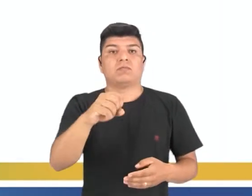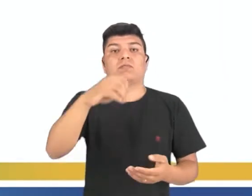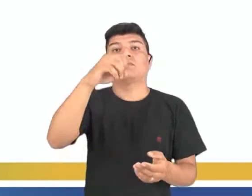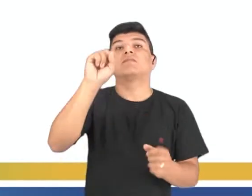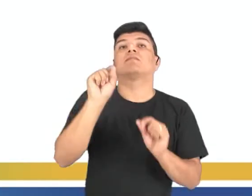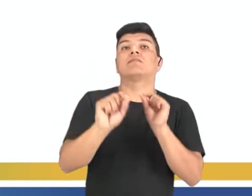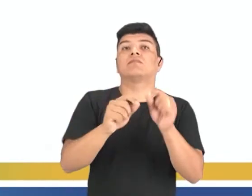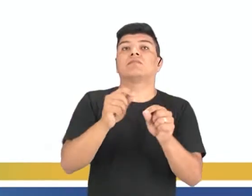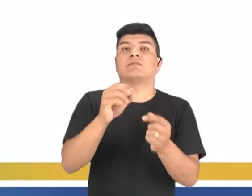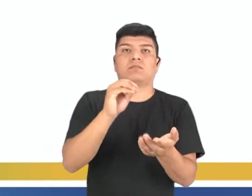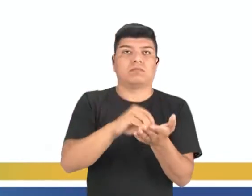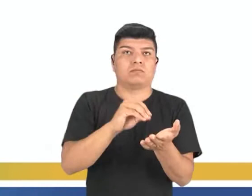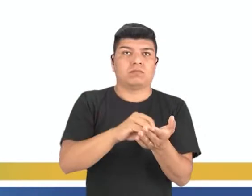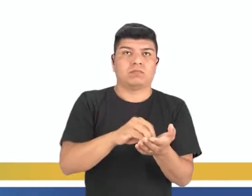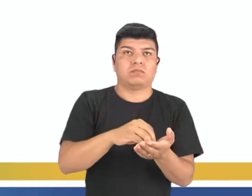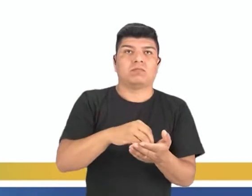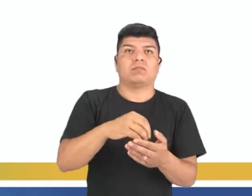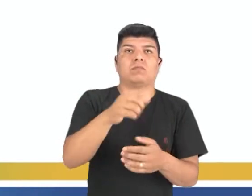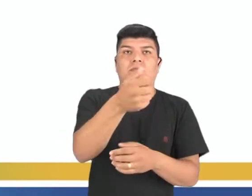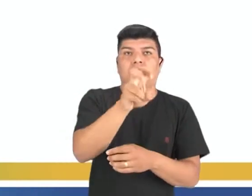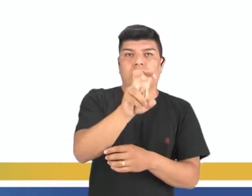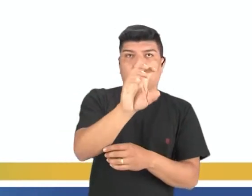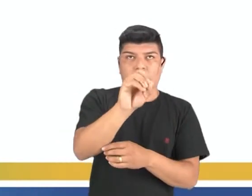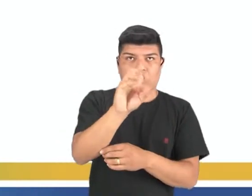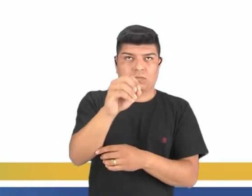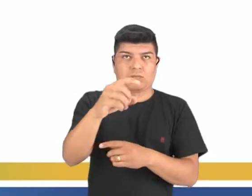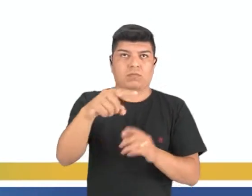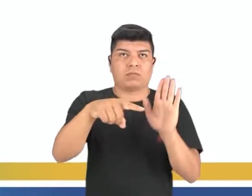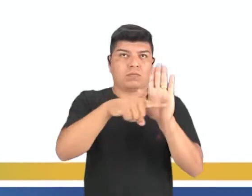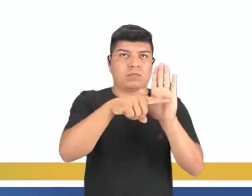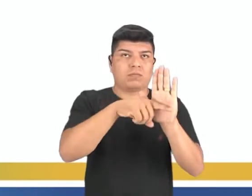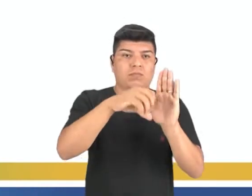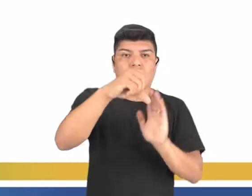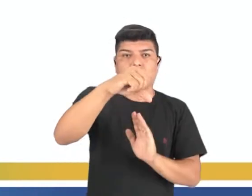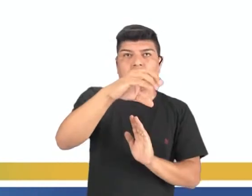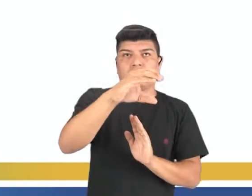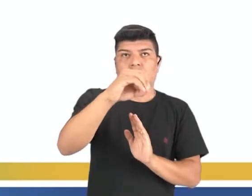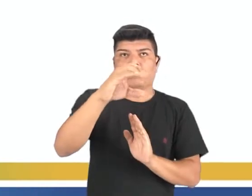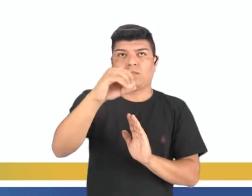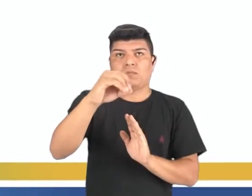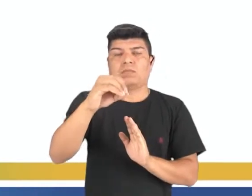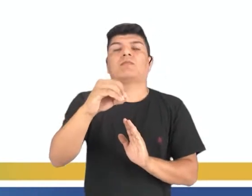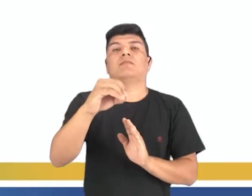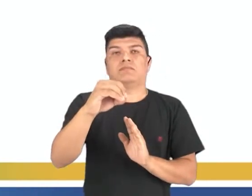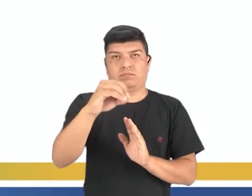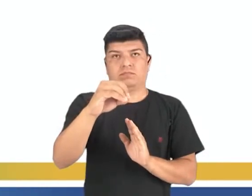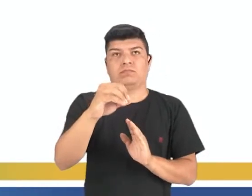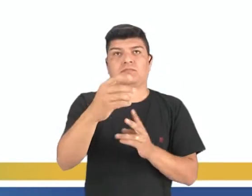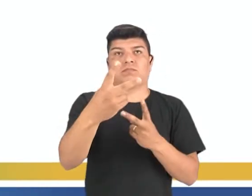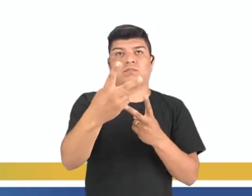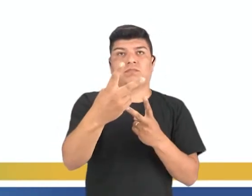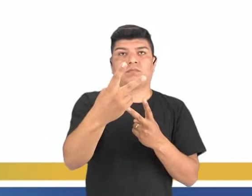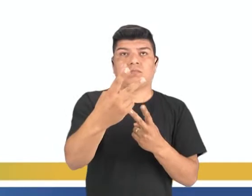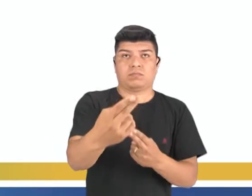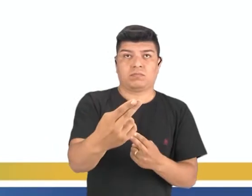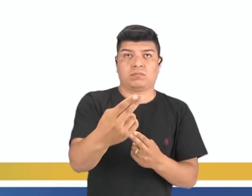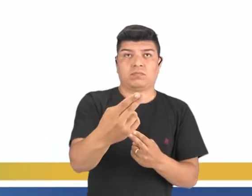ser transportado, menos 900, que já está lá dentro do caminhão, né, o caminhão já está carregado com 900,